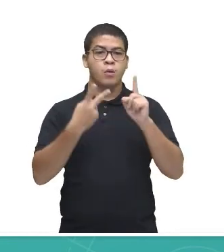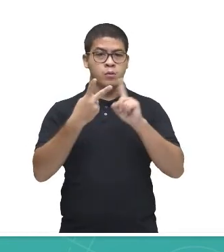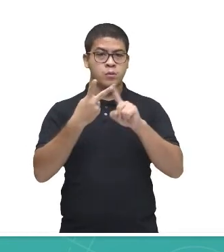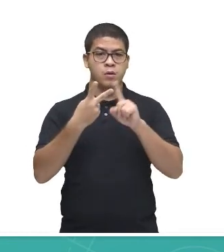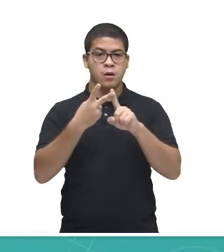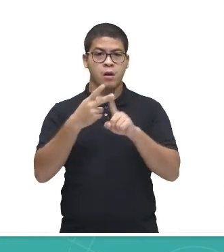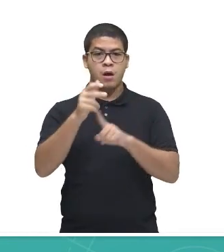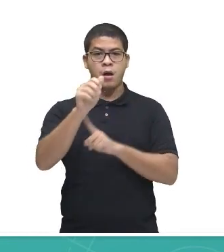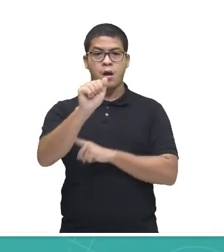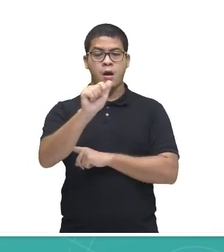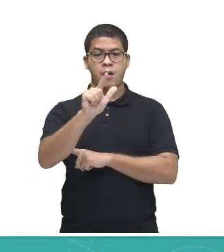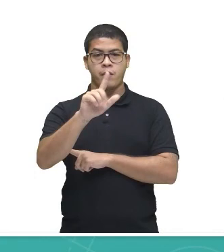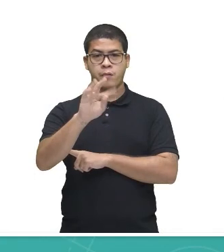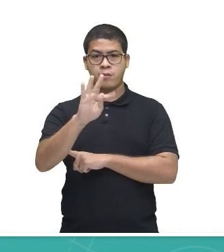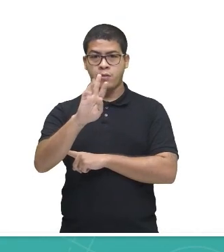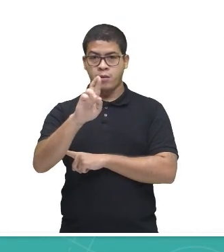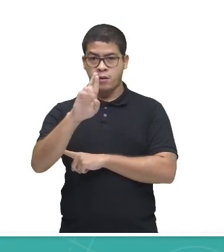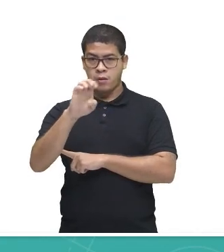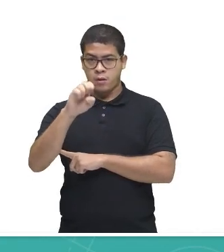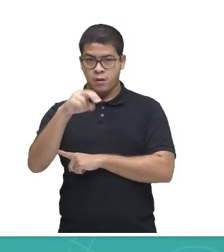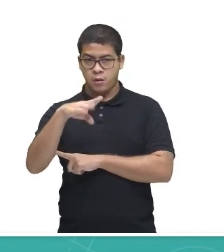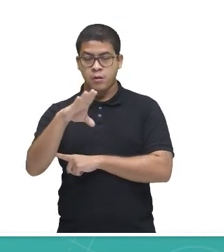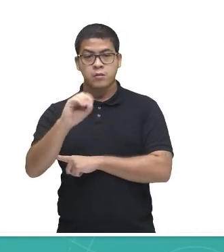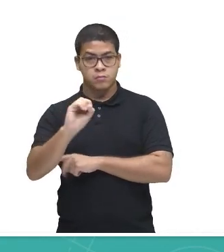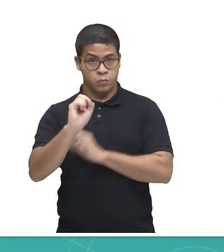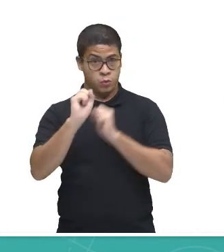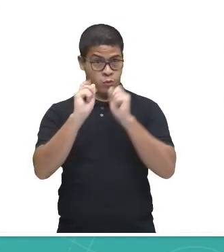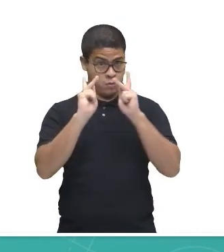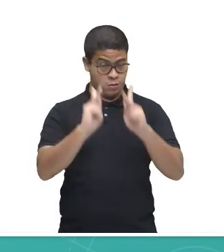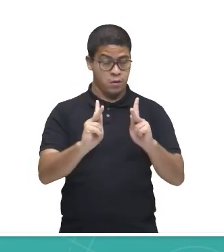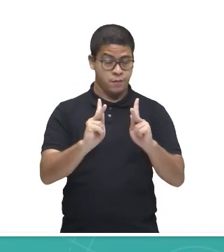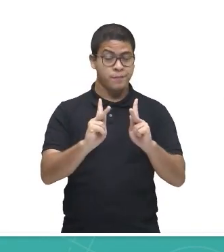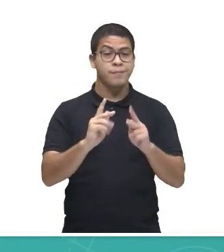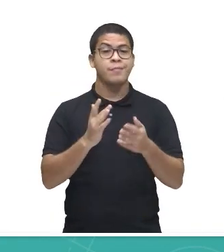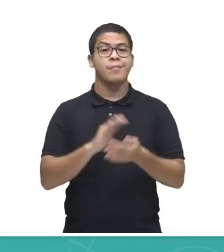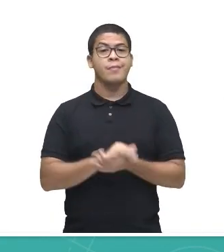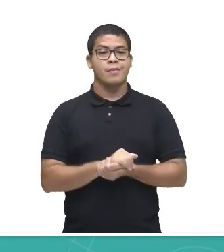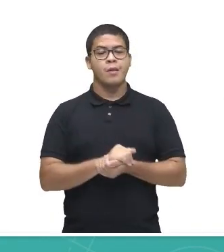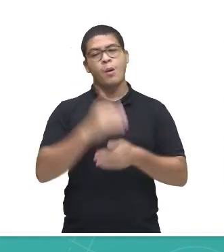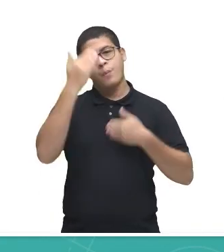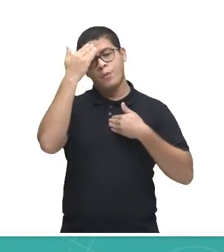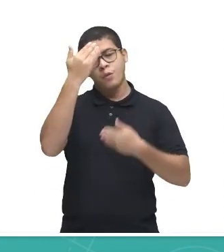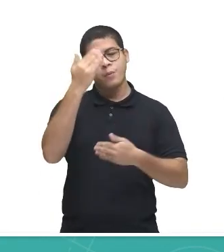são comparados com a reta transversal. Ok, pessoal? Então,